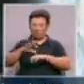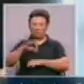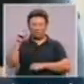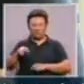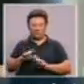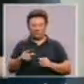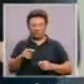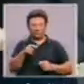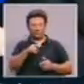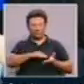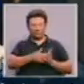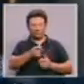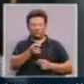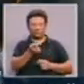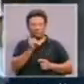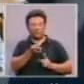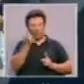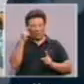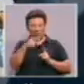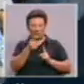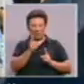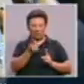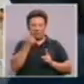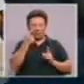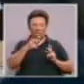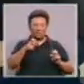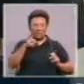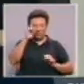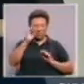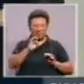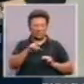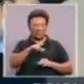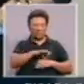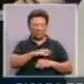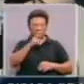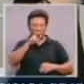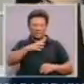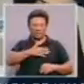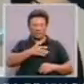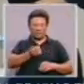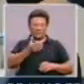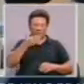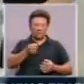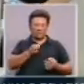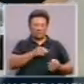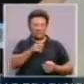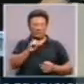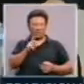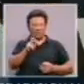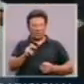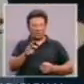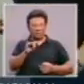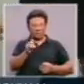da doença estes exames servem exatamente para detectar e prevenir as doenças respiratórias a assistência é